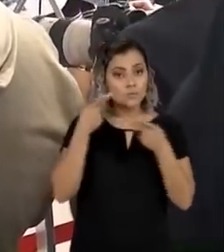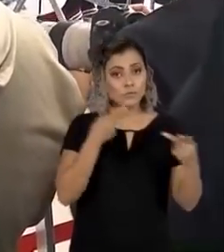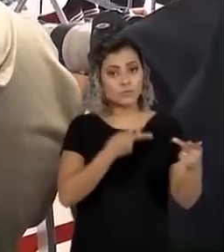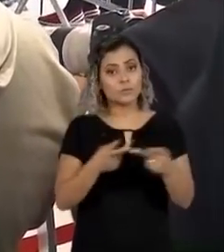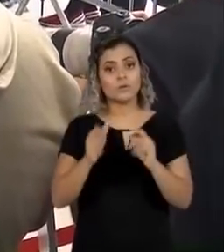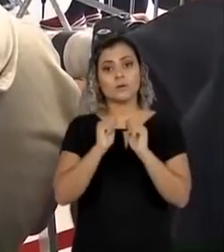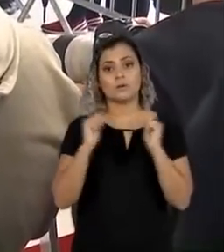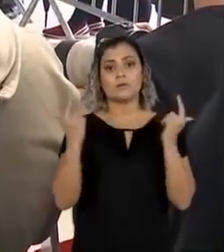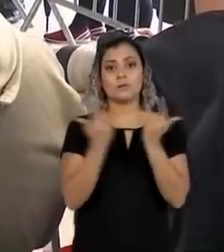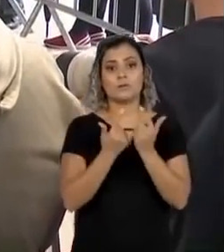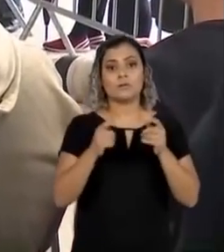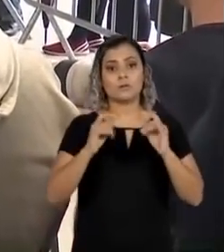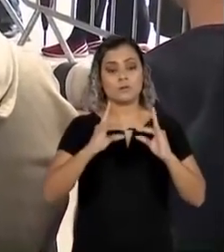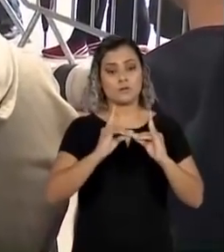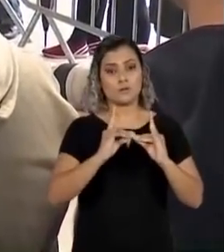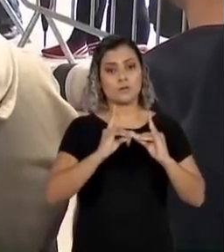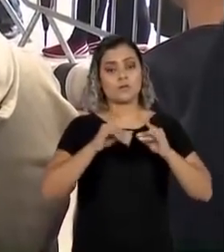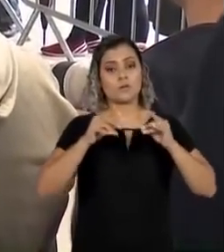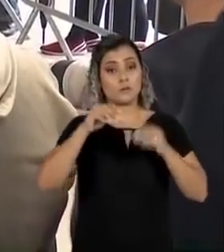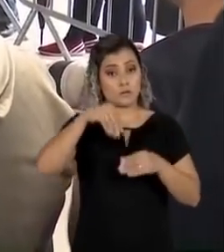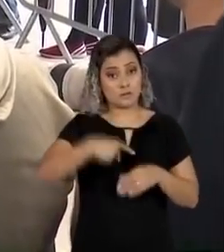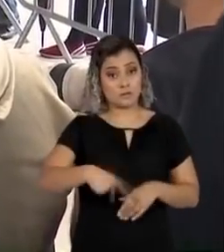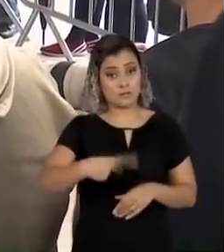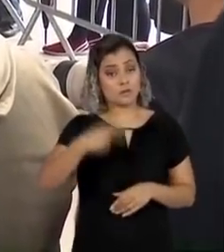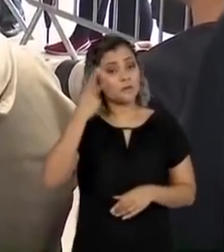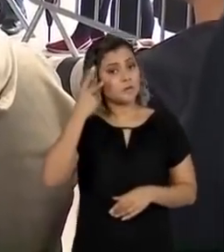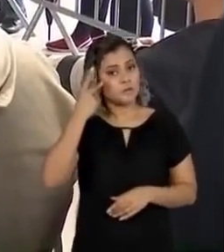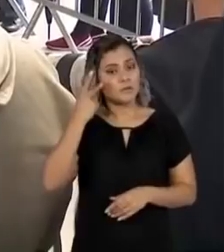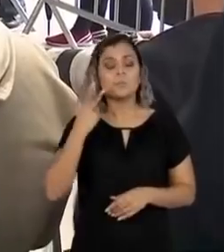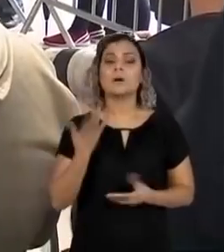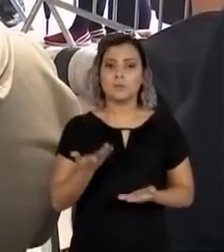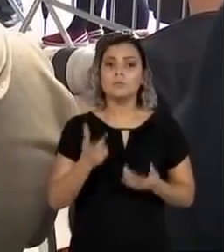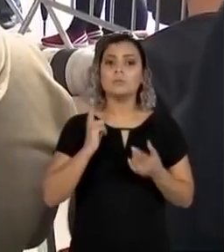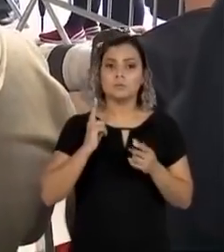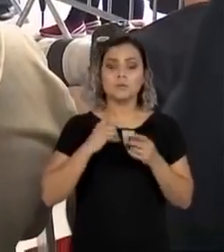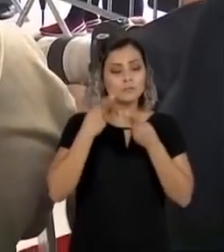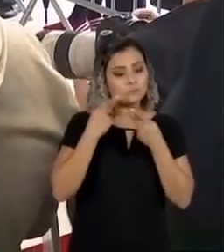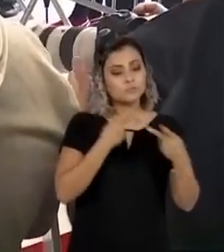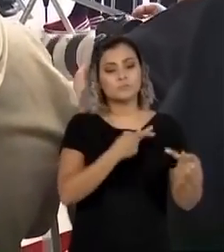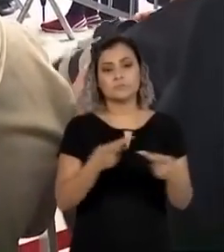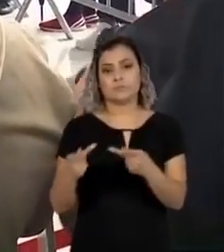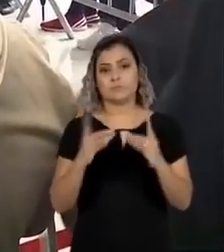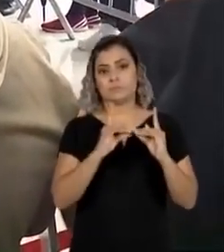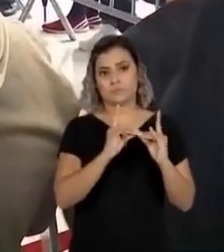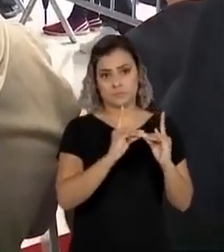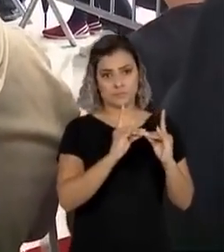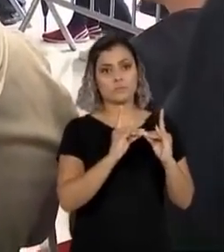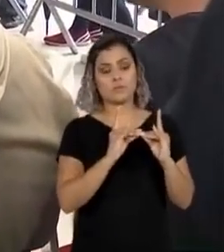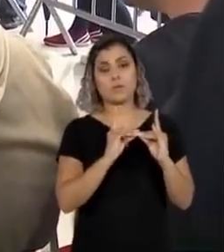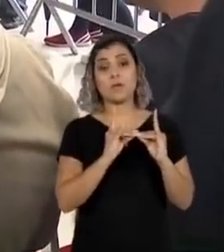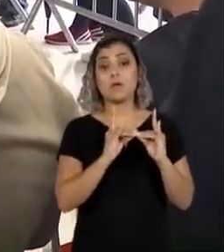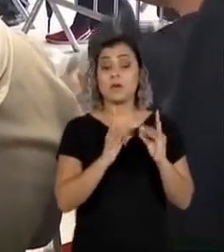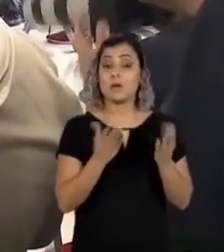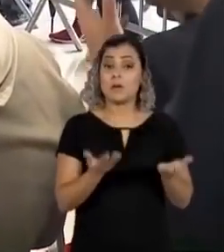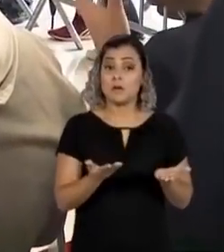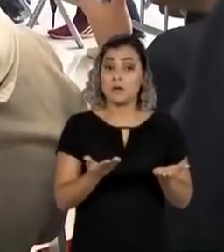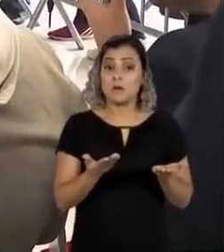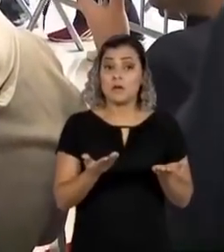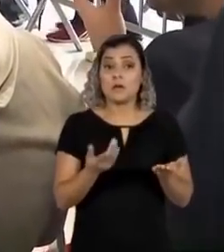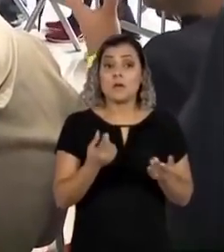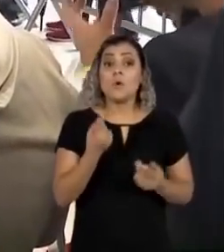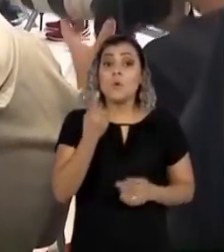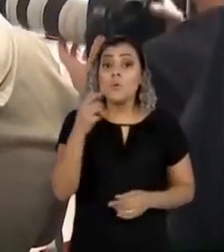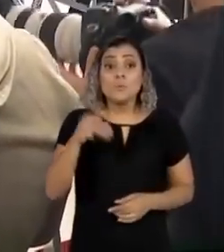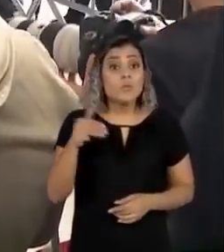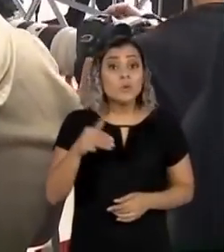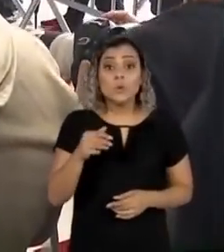sala monumental da Assembleia Legislativa do Estado de São Paulo, onde acontece o velório do apresentador Gugu Liberato, ela não ficou um